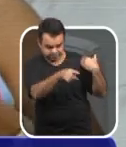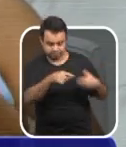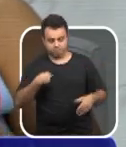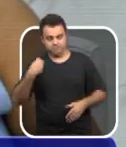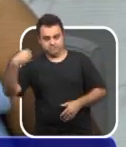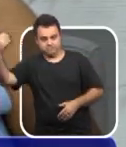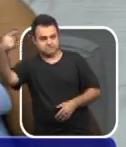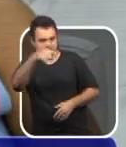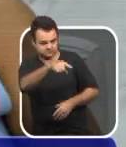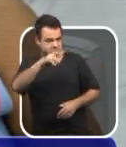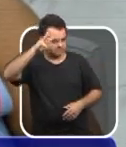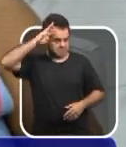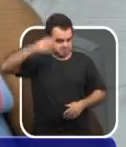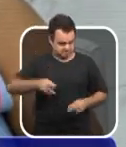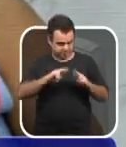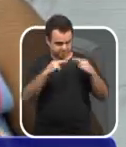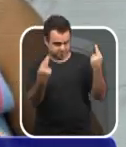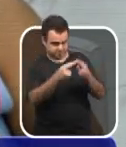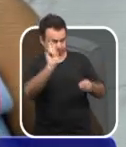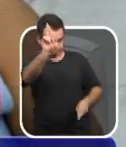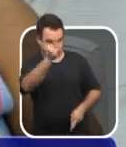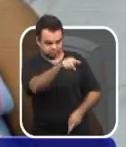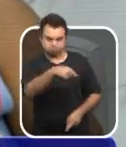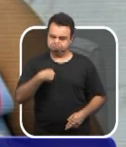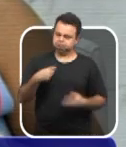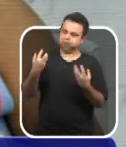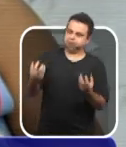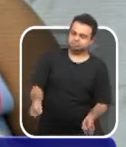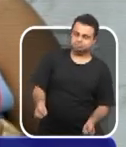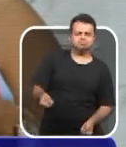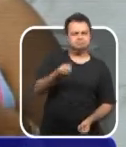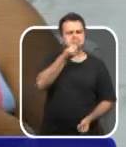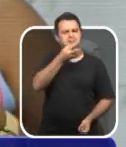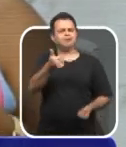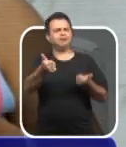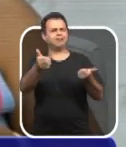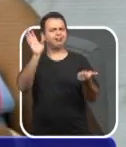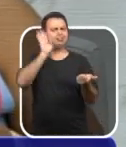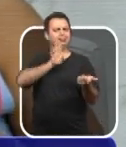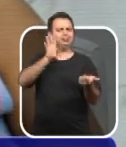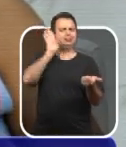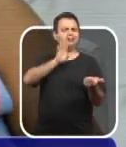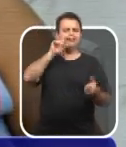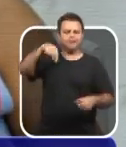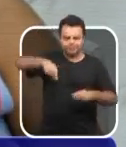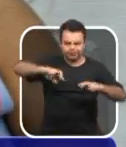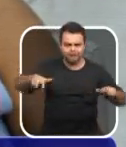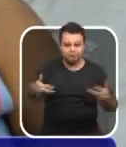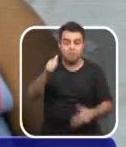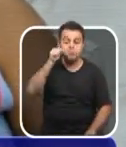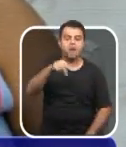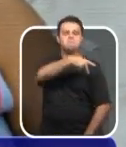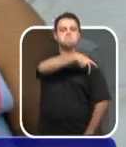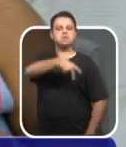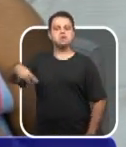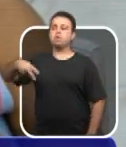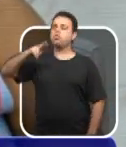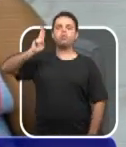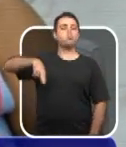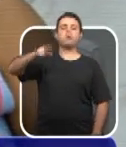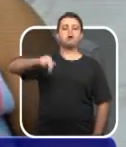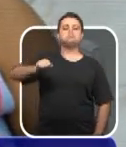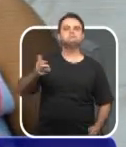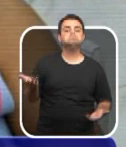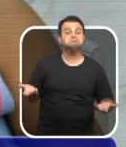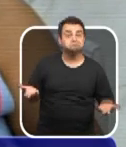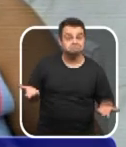viagem, preside a sessão hoje. E é legal isso, porque a Câmara nunca teve uma presidente, uma mulher. E conduzir os meus